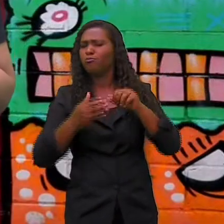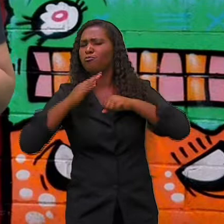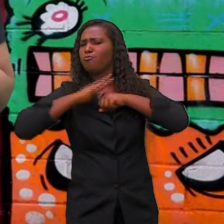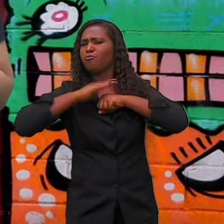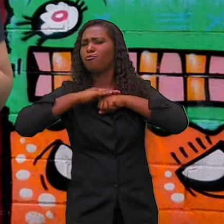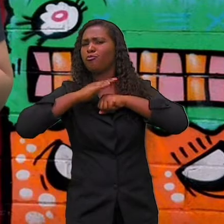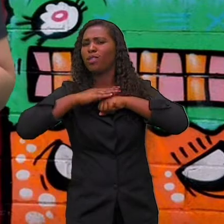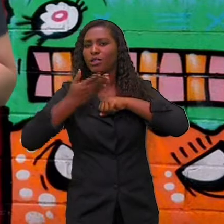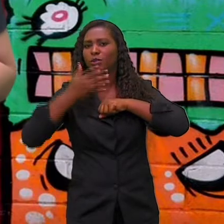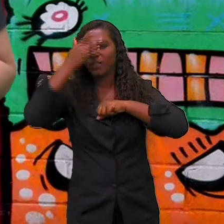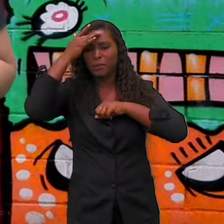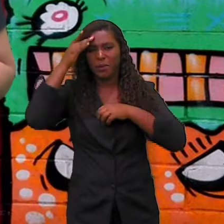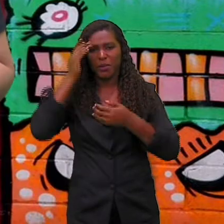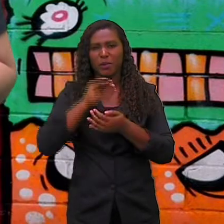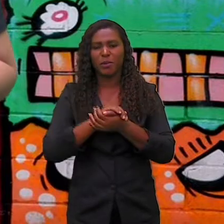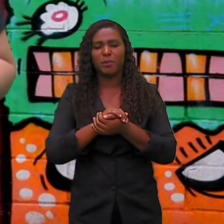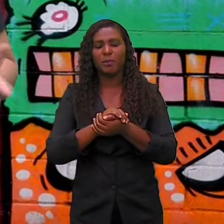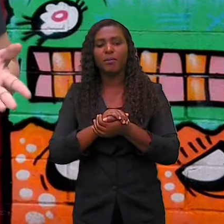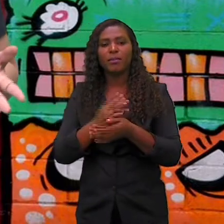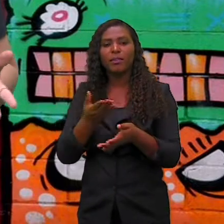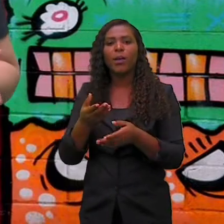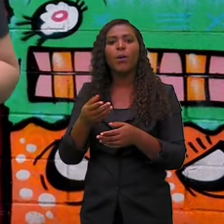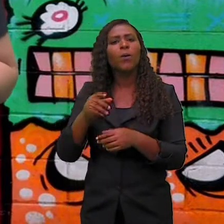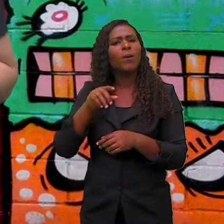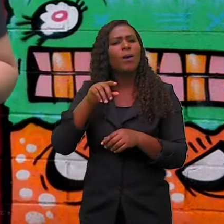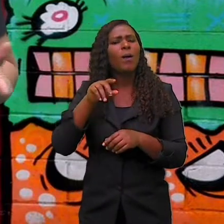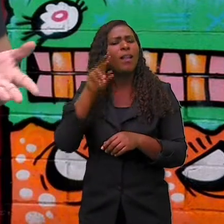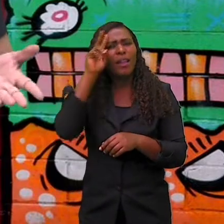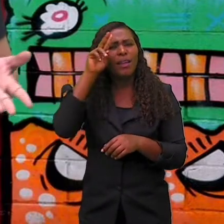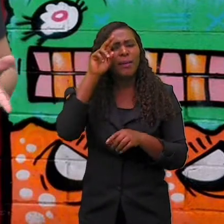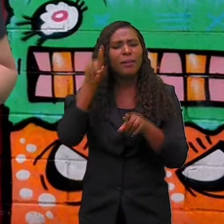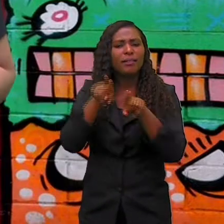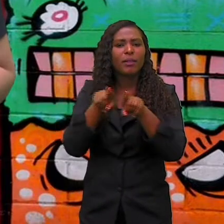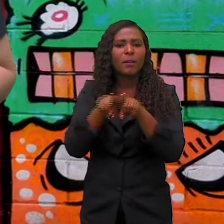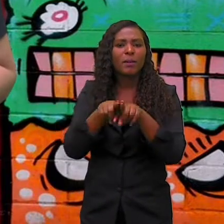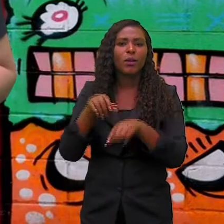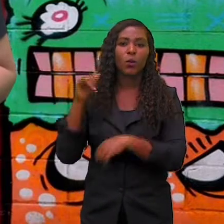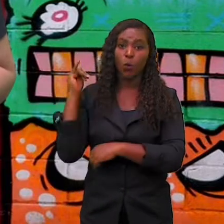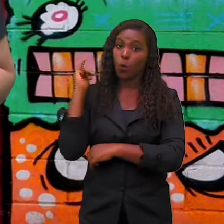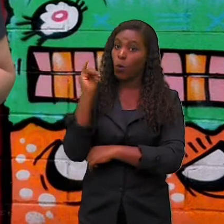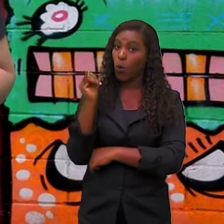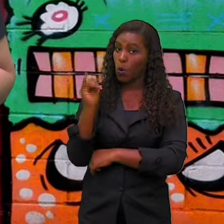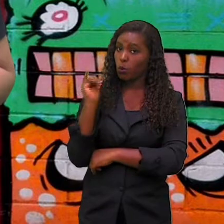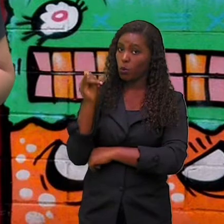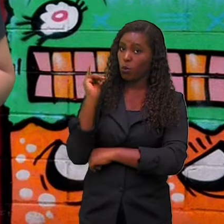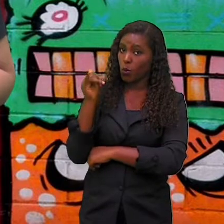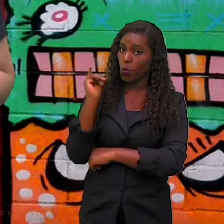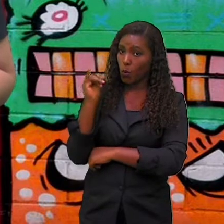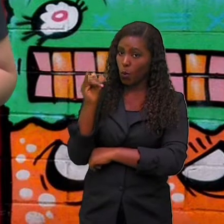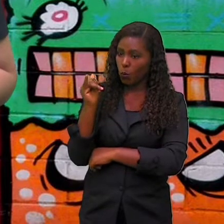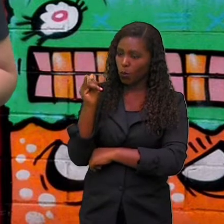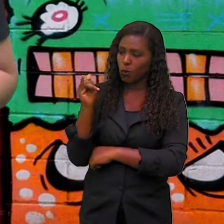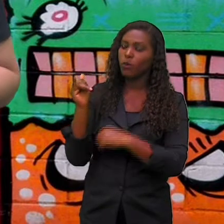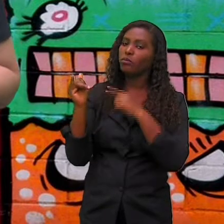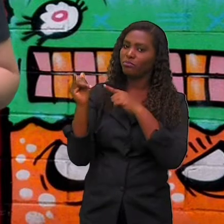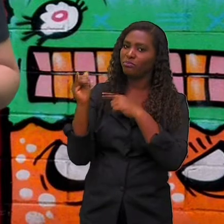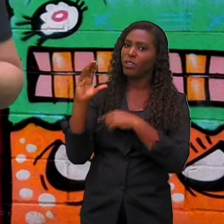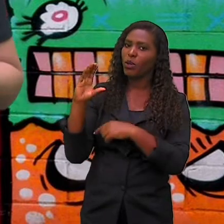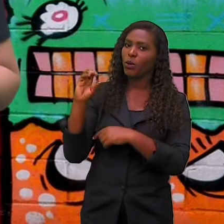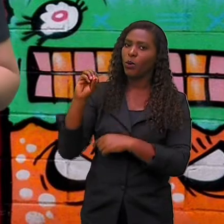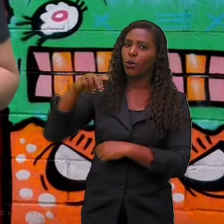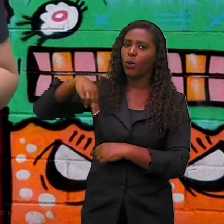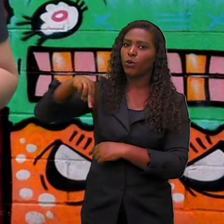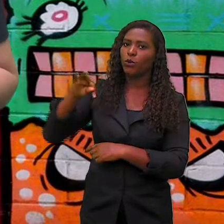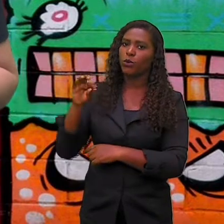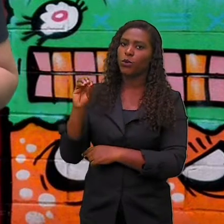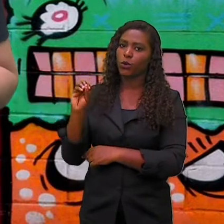ele está dentro da tipologia textual da narrativa que eu já falei para vocês. Lembraram? E por que eu sei que o conto é uma tipologia